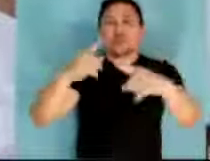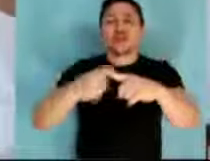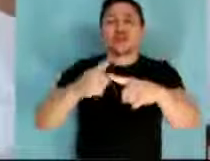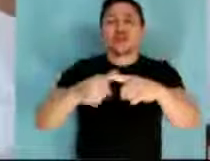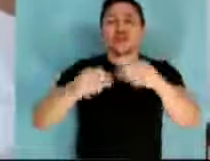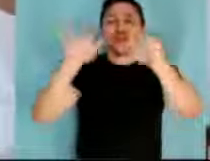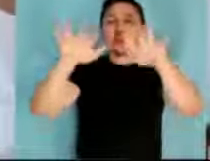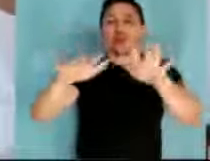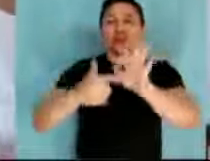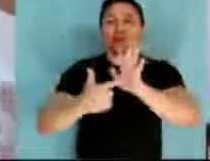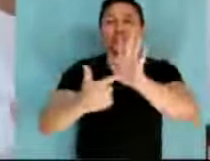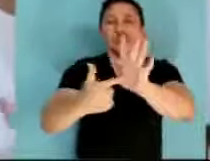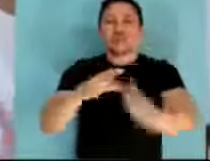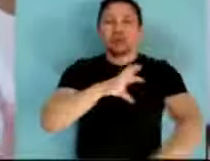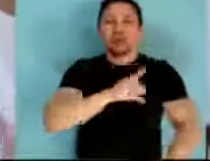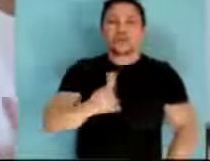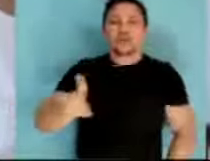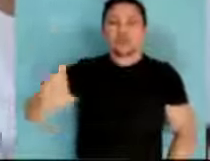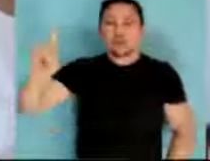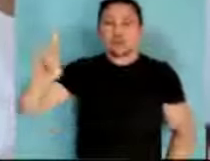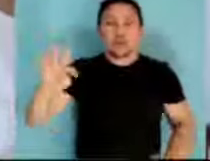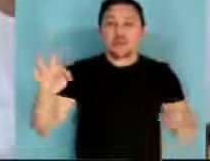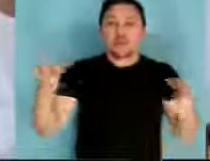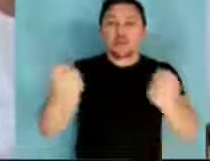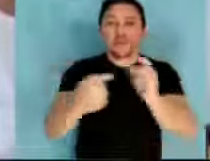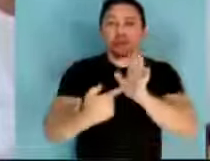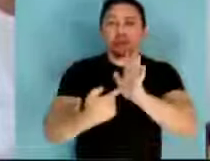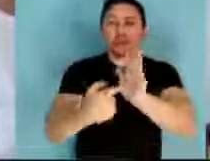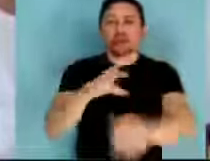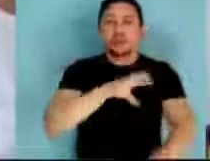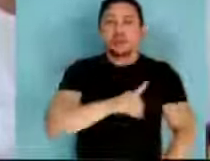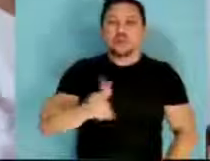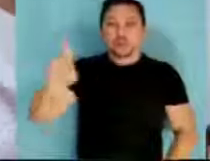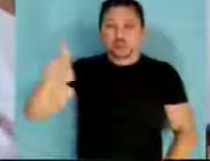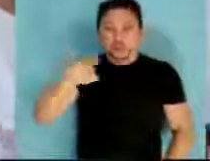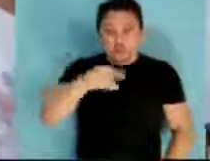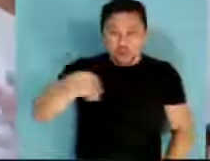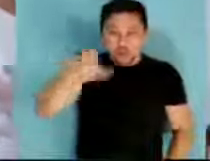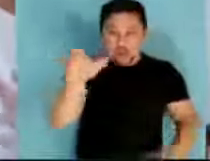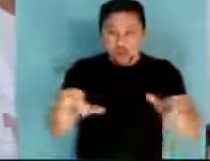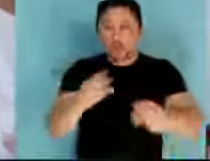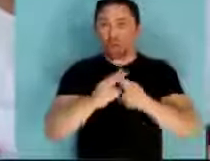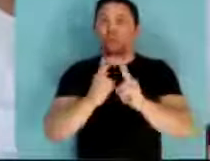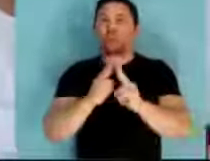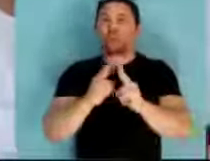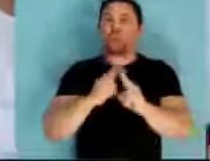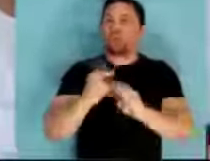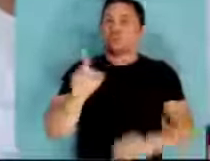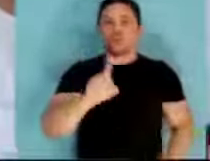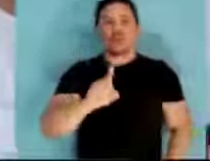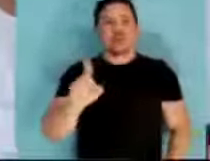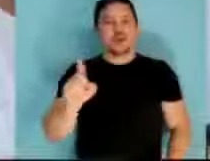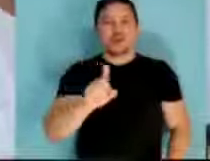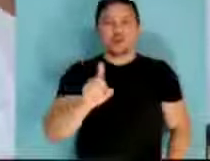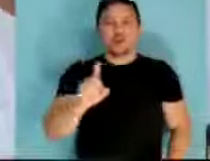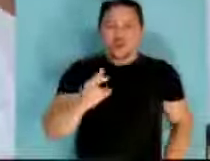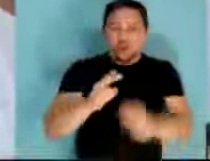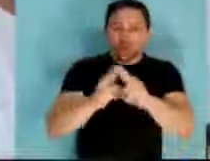Deus. E tudo é expressão do amor de Deus se nós não ficamos na aparência das coisas.